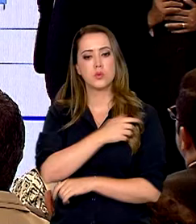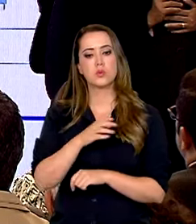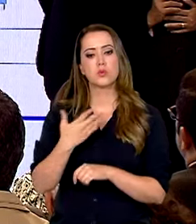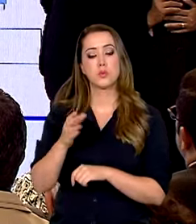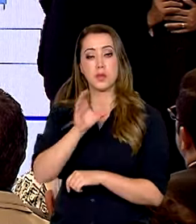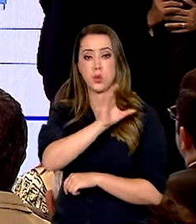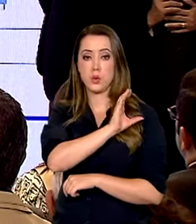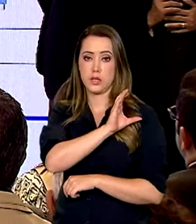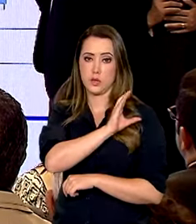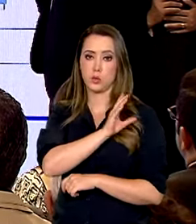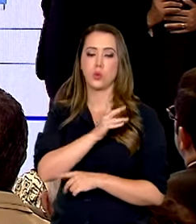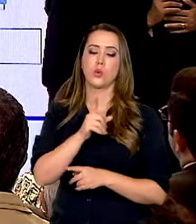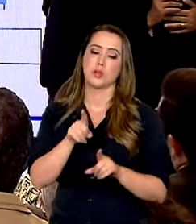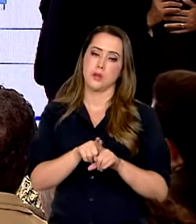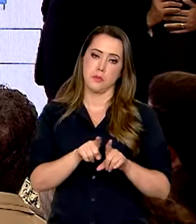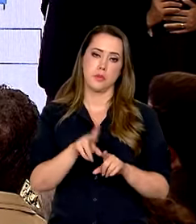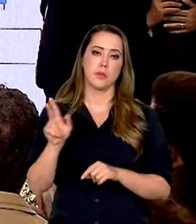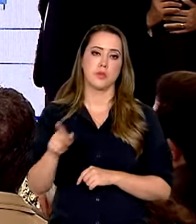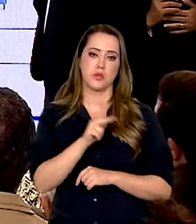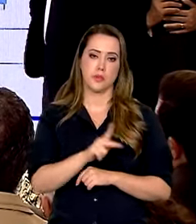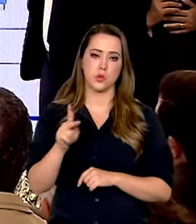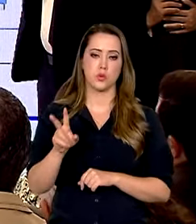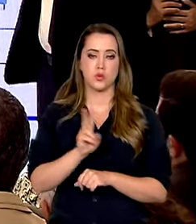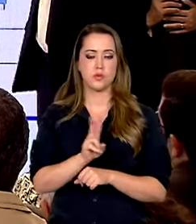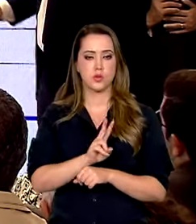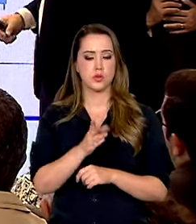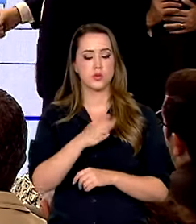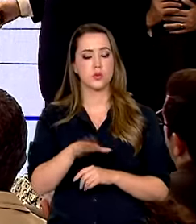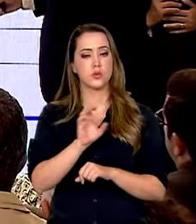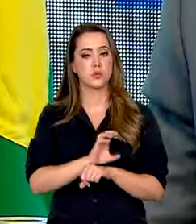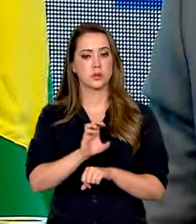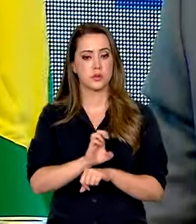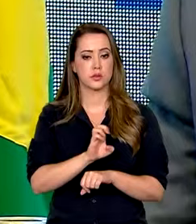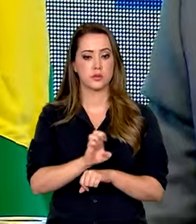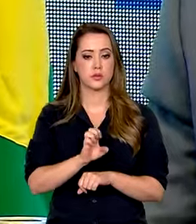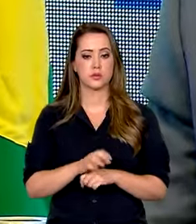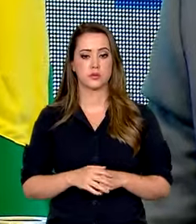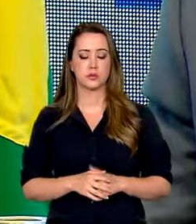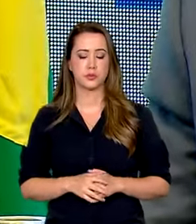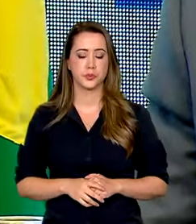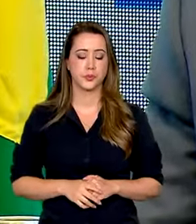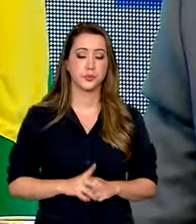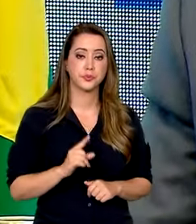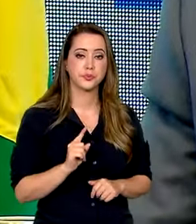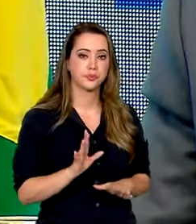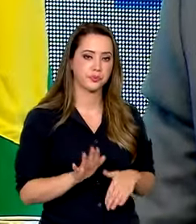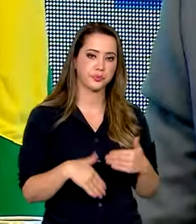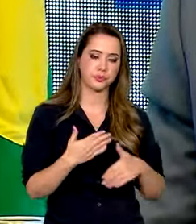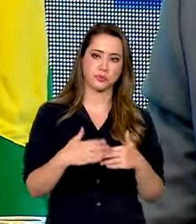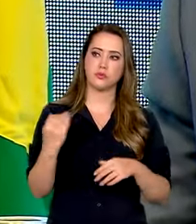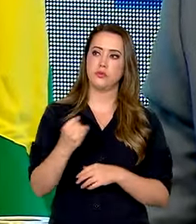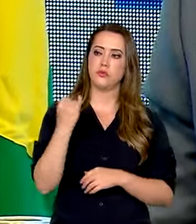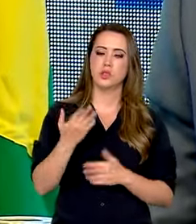coordenador do curso e pelo professor supervisor do estágio Esse é um avanço bastante importante para o enad